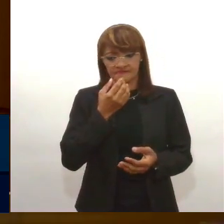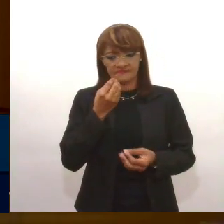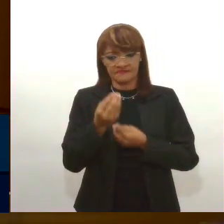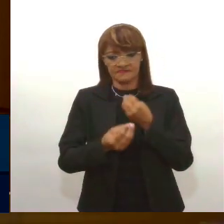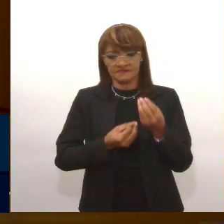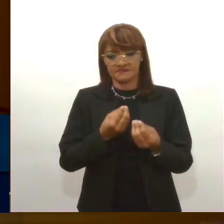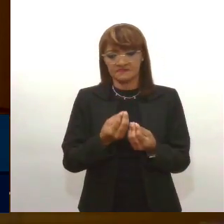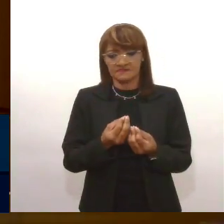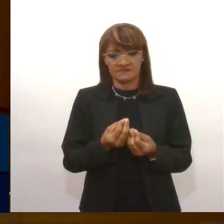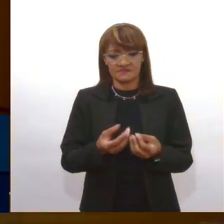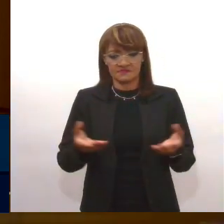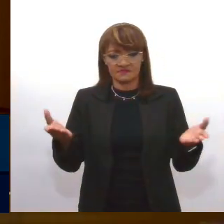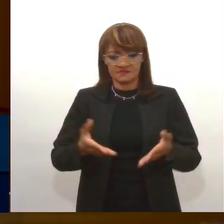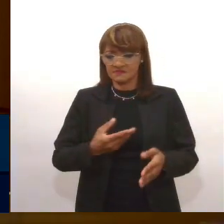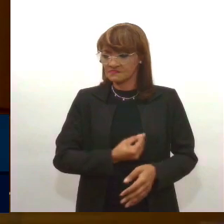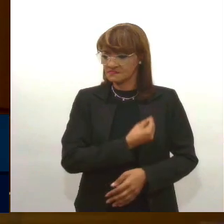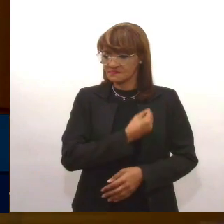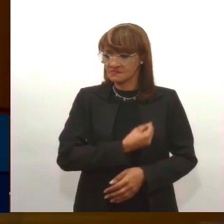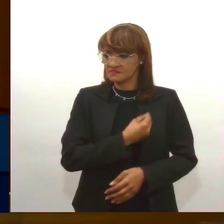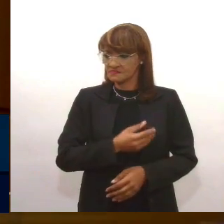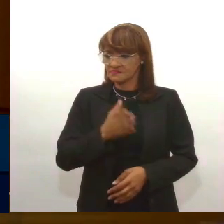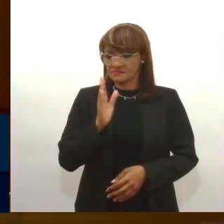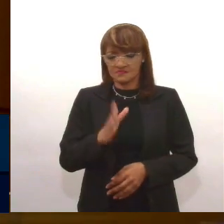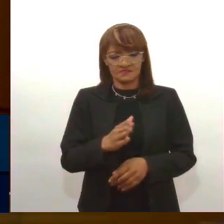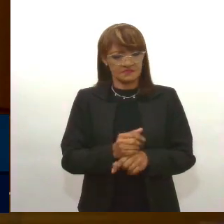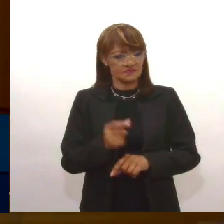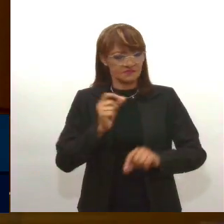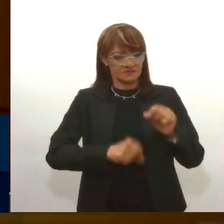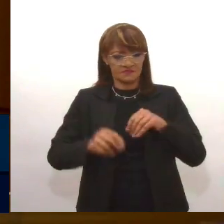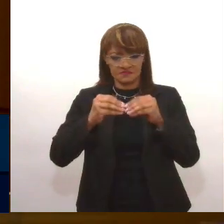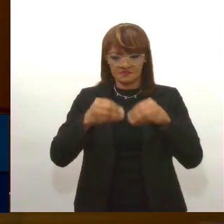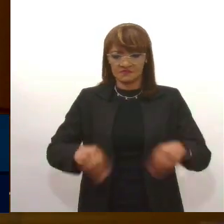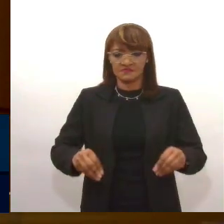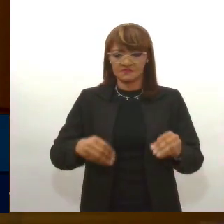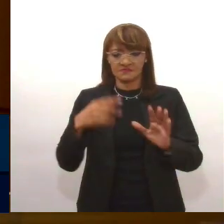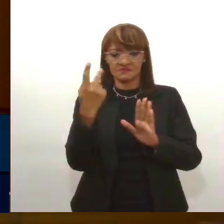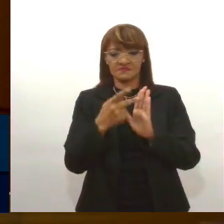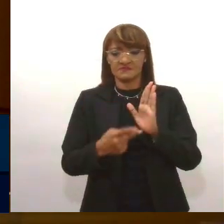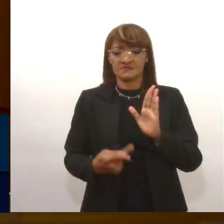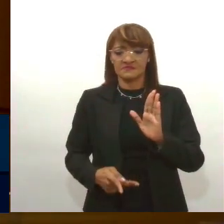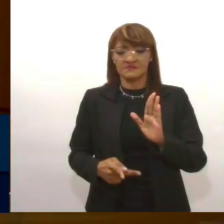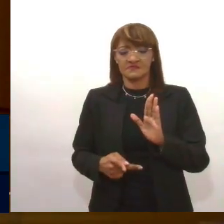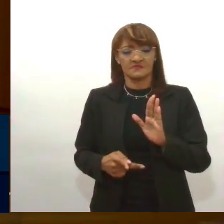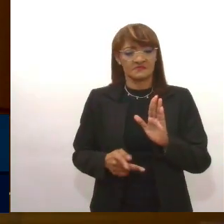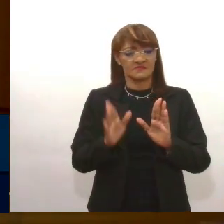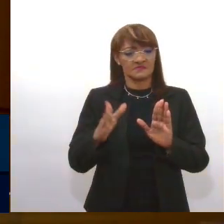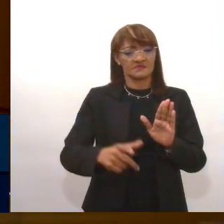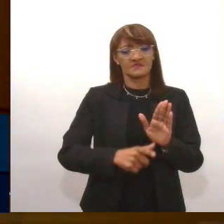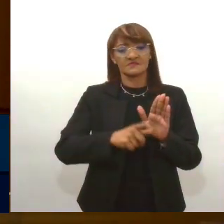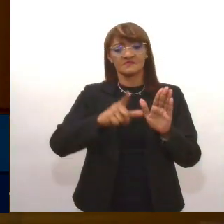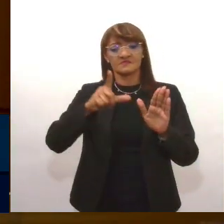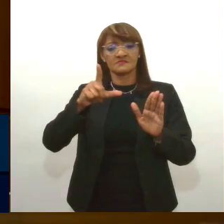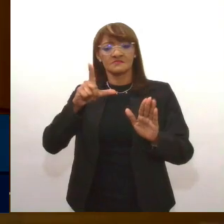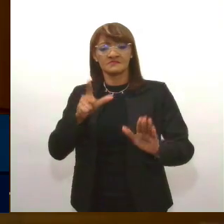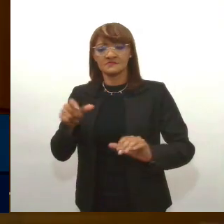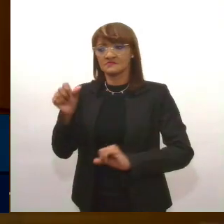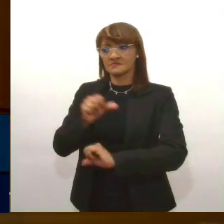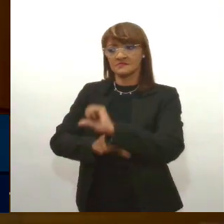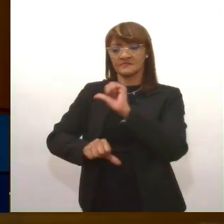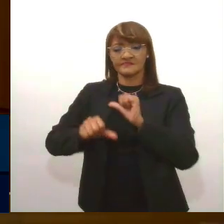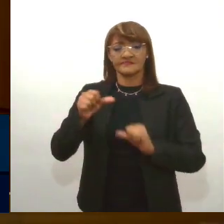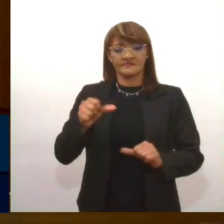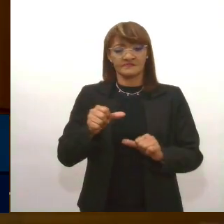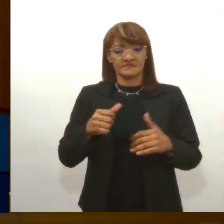destruição e isso foi um projeto que se deu desde a transformação que era para melhorar